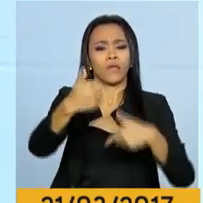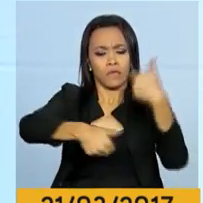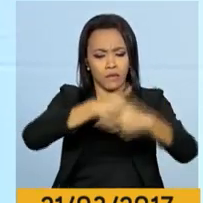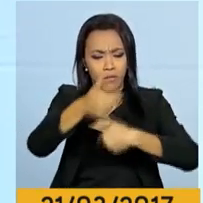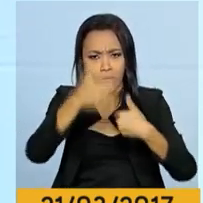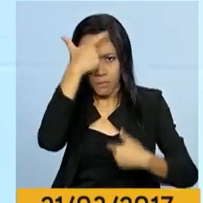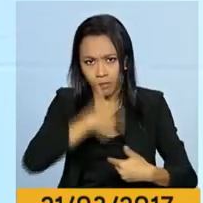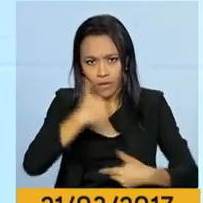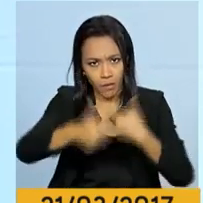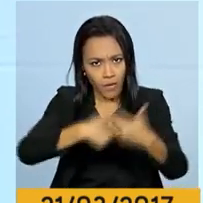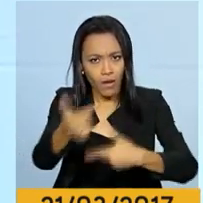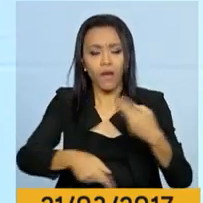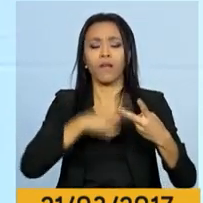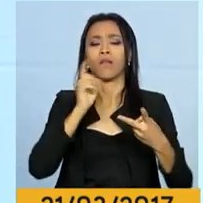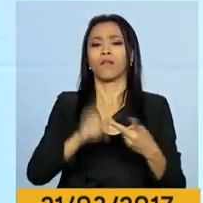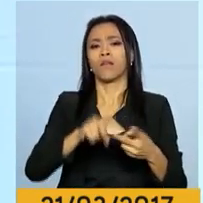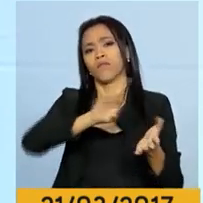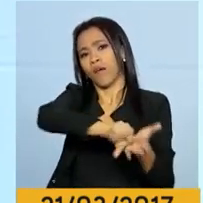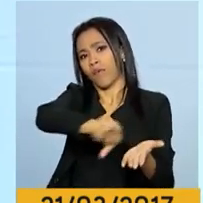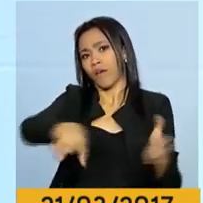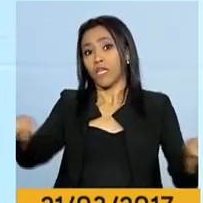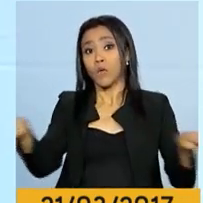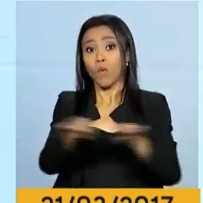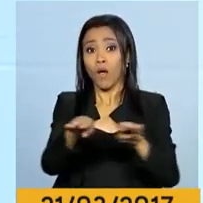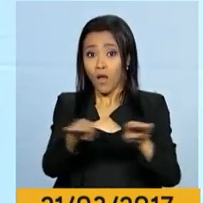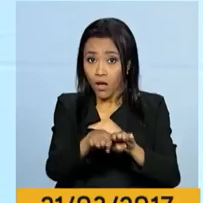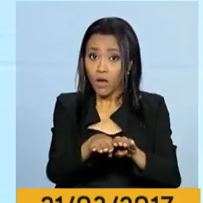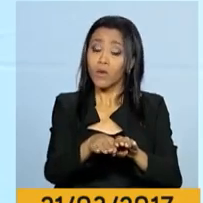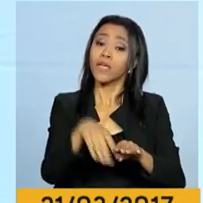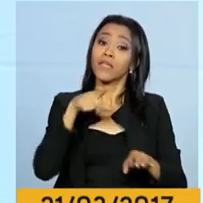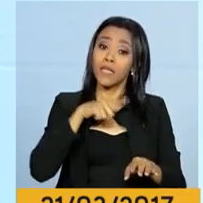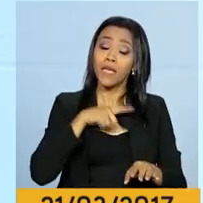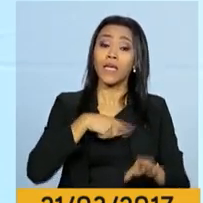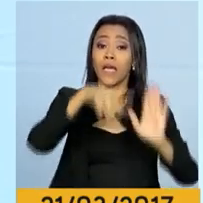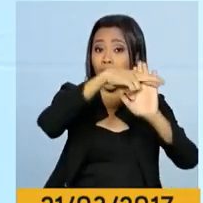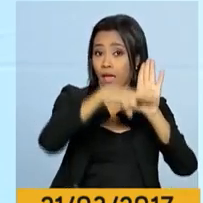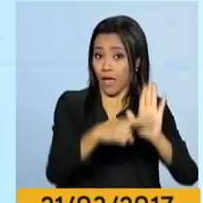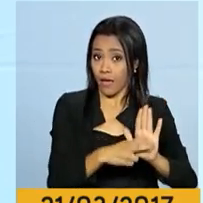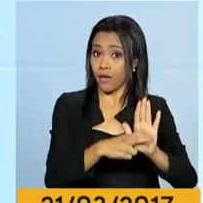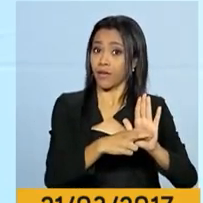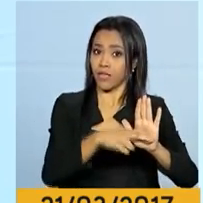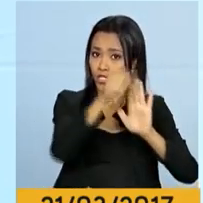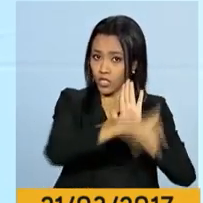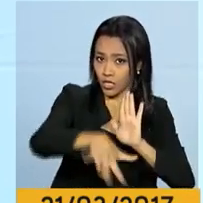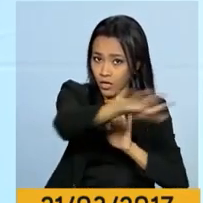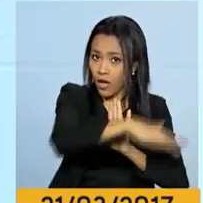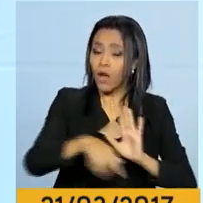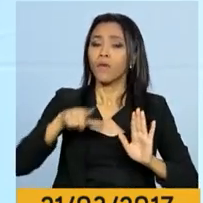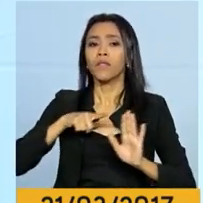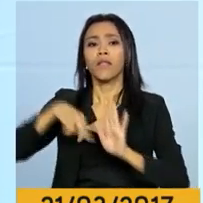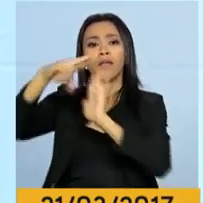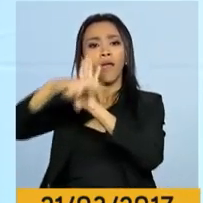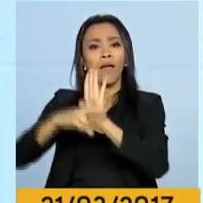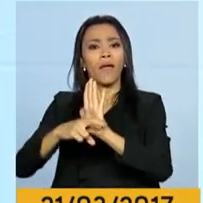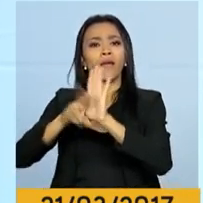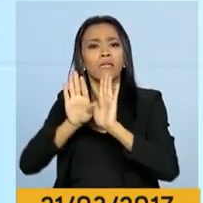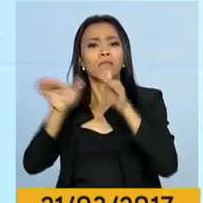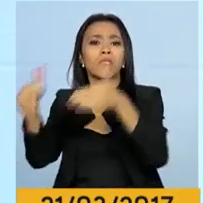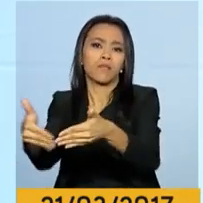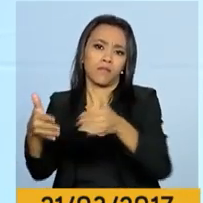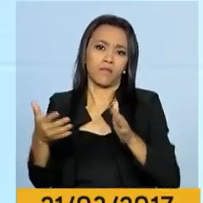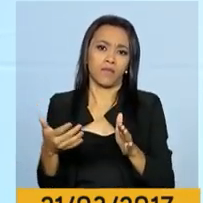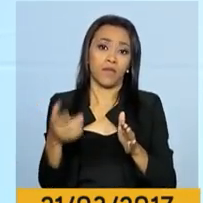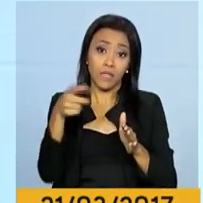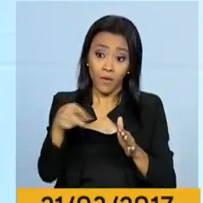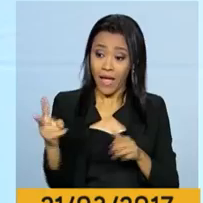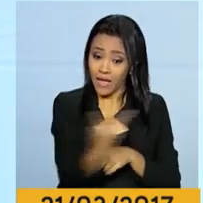regime geral, portanto, da Previdência Social e os regimes especiais da Previdência Social. Esta parificação, esta equalização